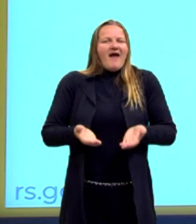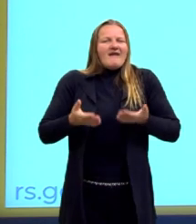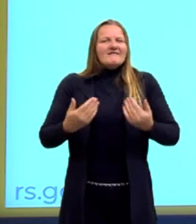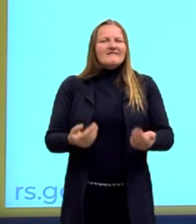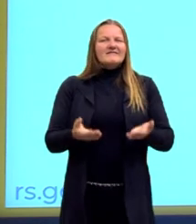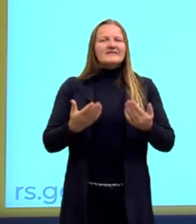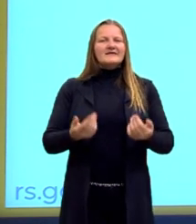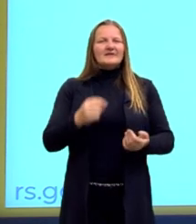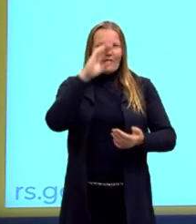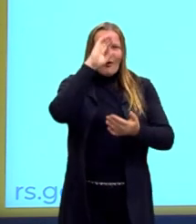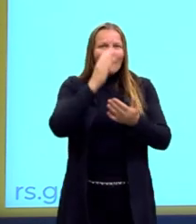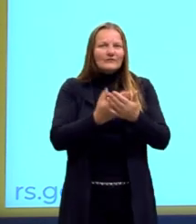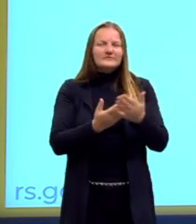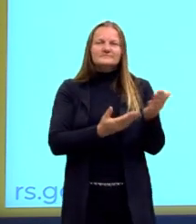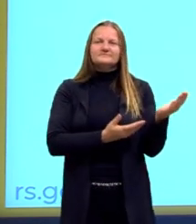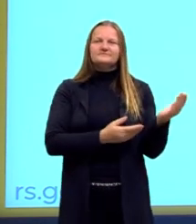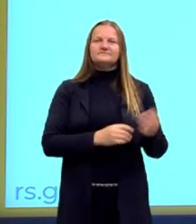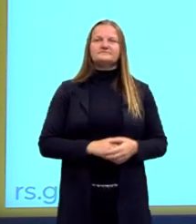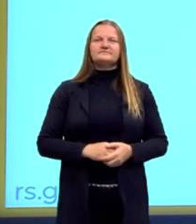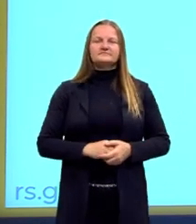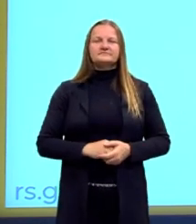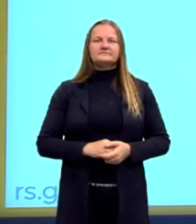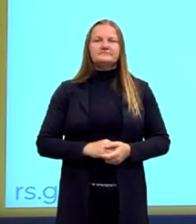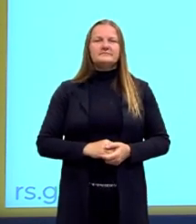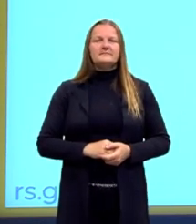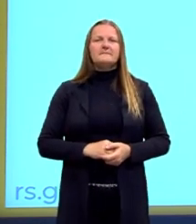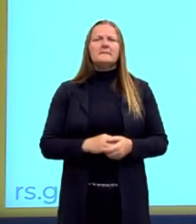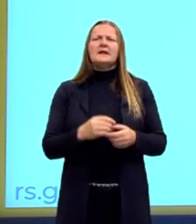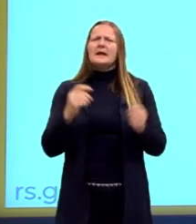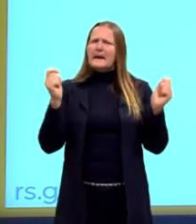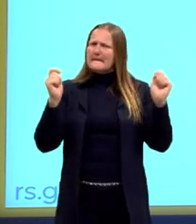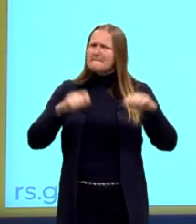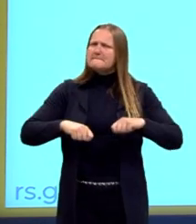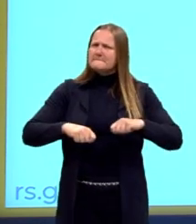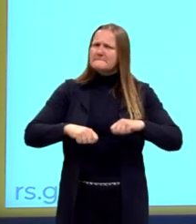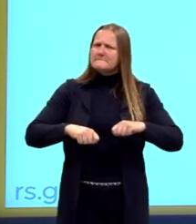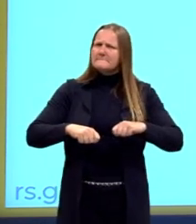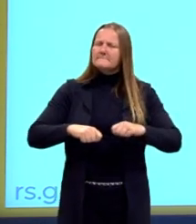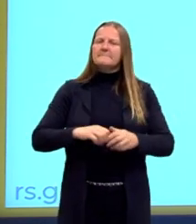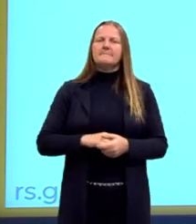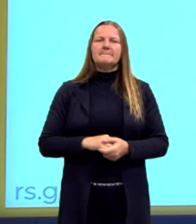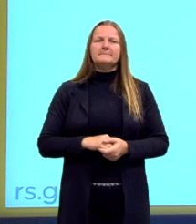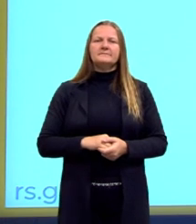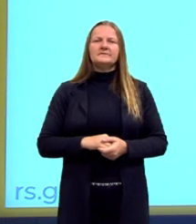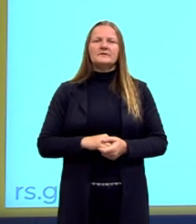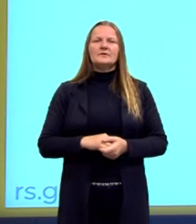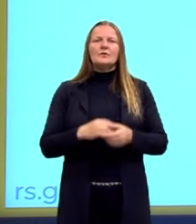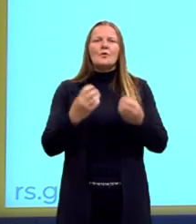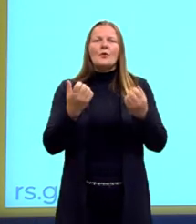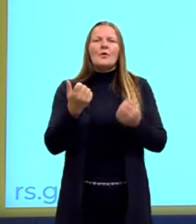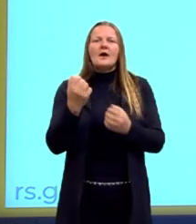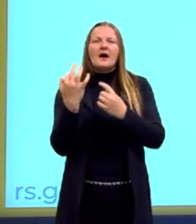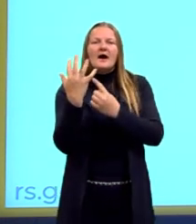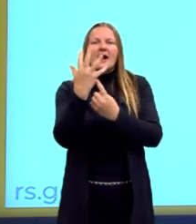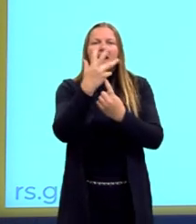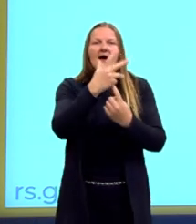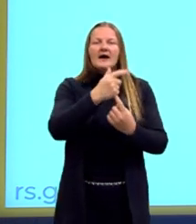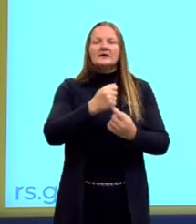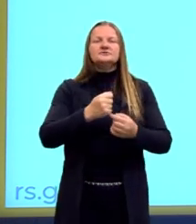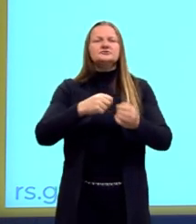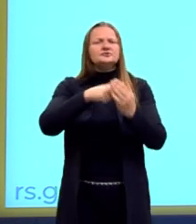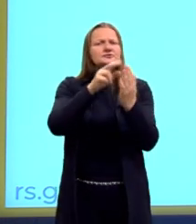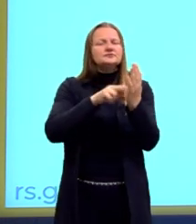pode confiar em mim olha só Afinal é possível definir a arte a arte pode ser entendida como atividade